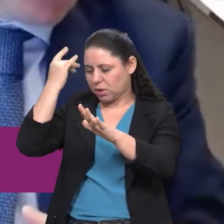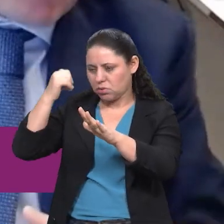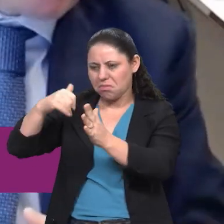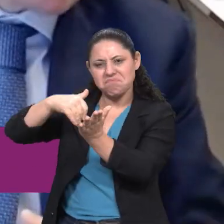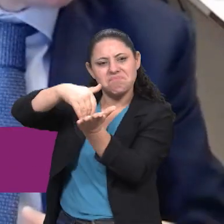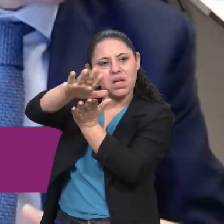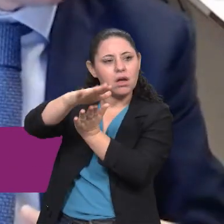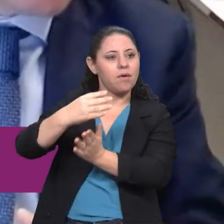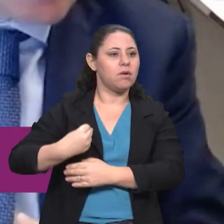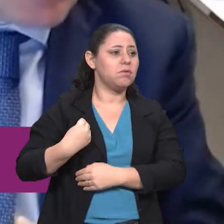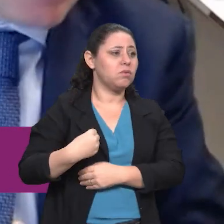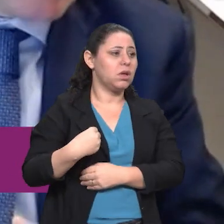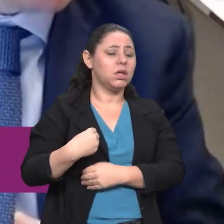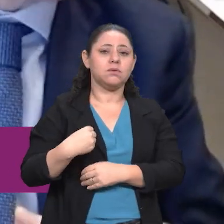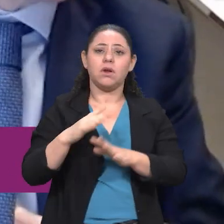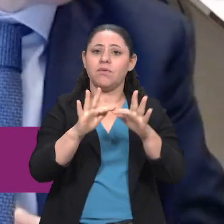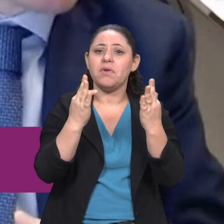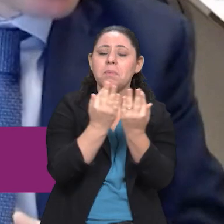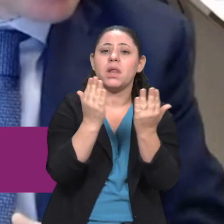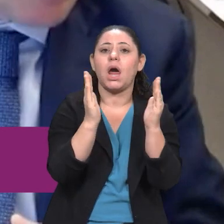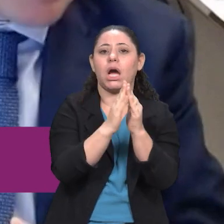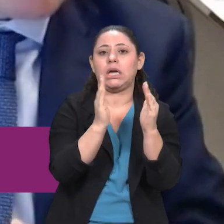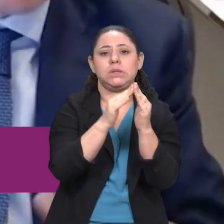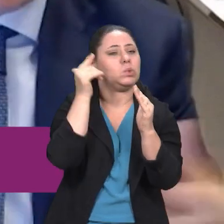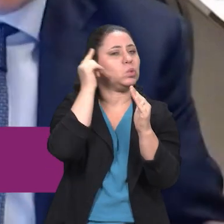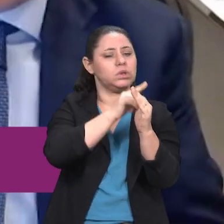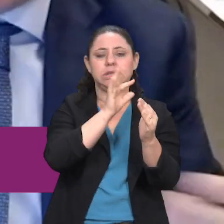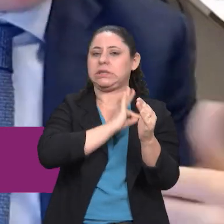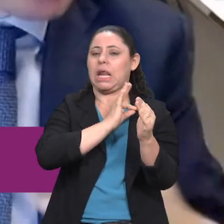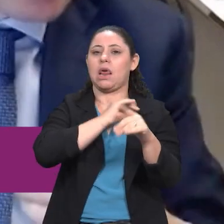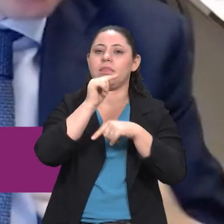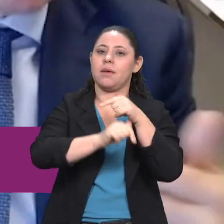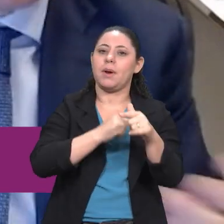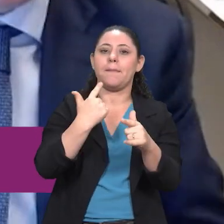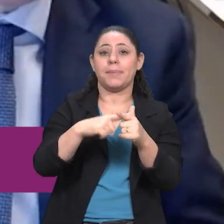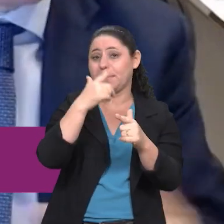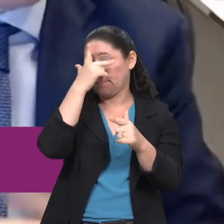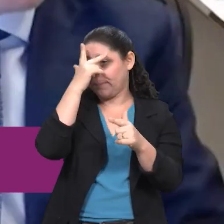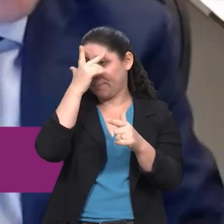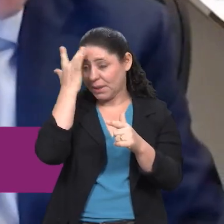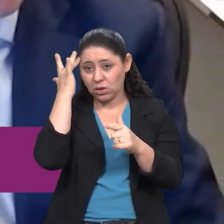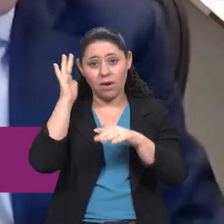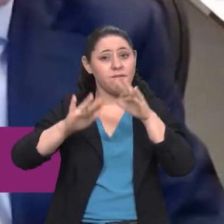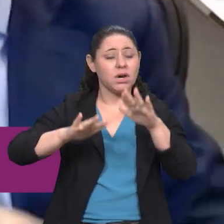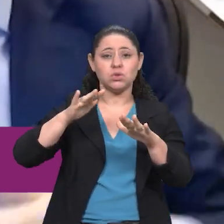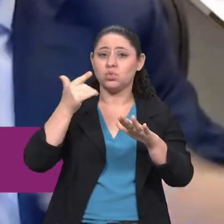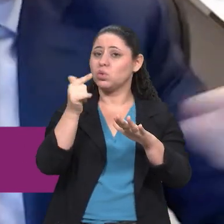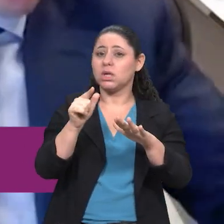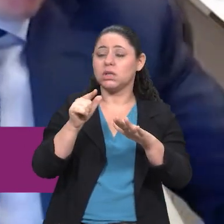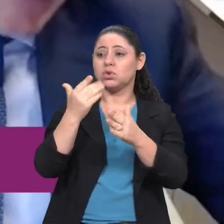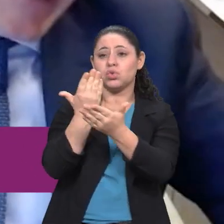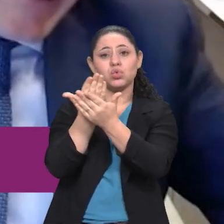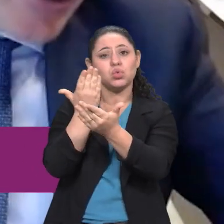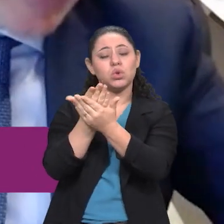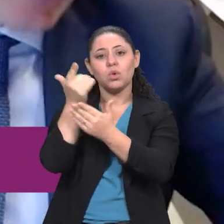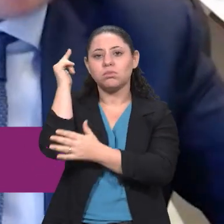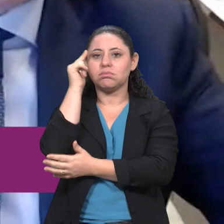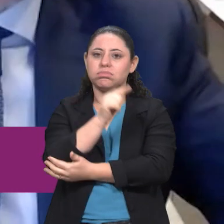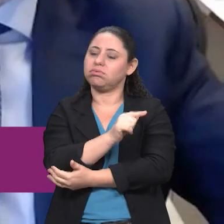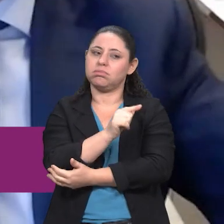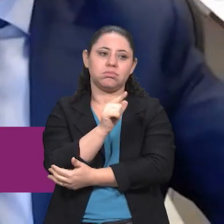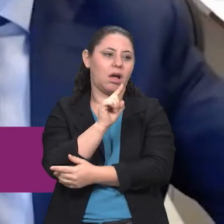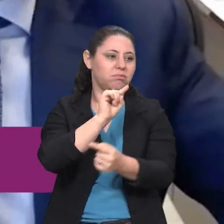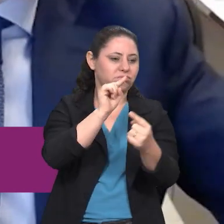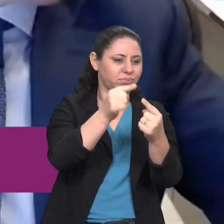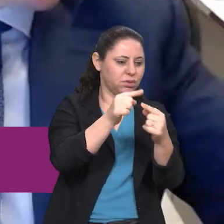de favor na casa de familiares, não conseguiram se estabelecer, até porque são pessoas que muitas vezes também não têm instrução, não conseguem redirecionar